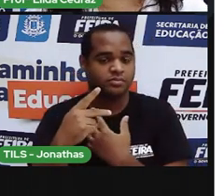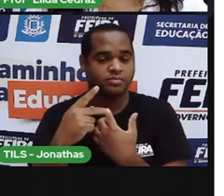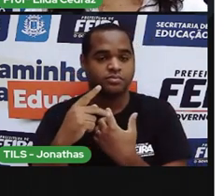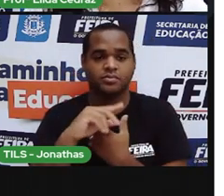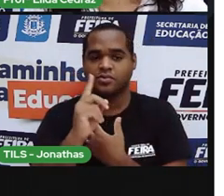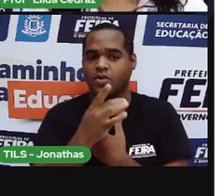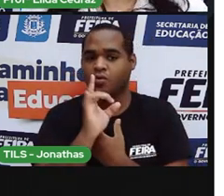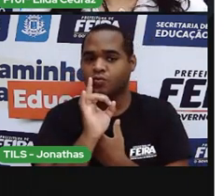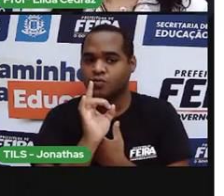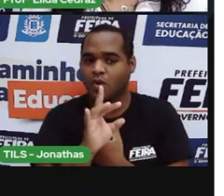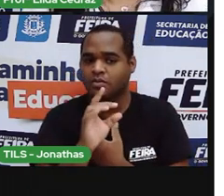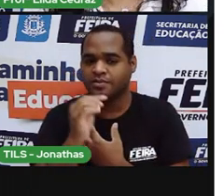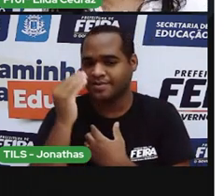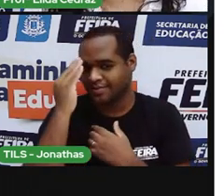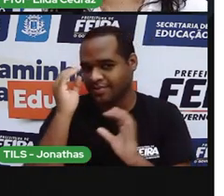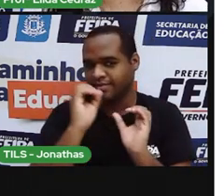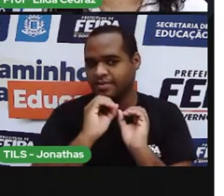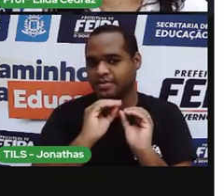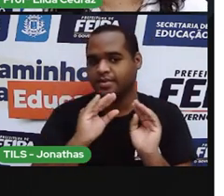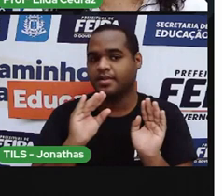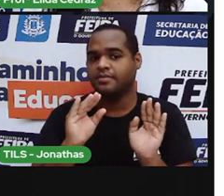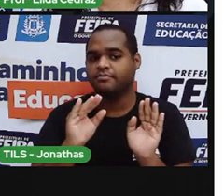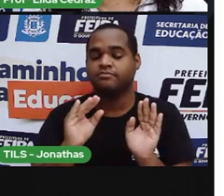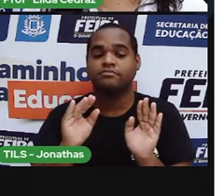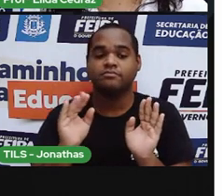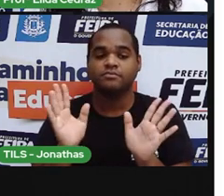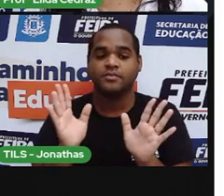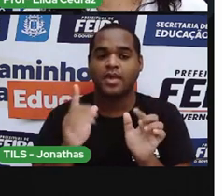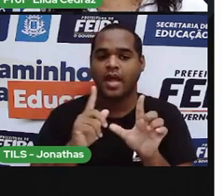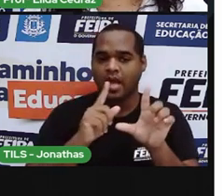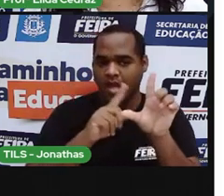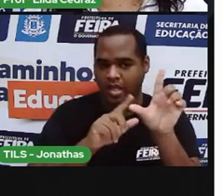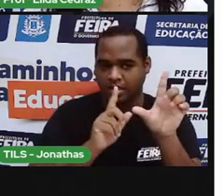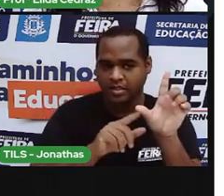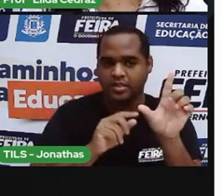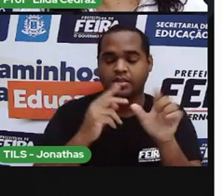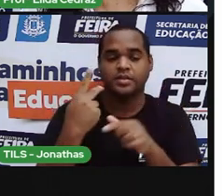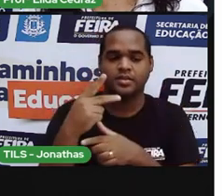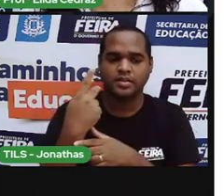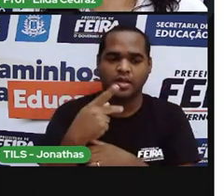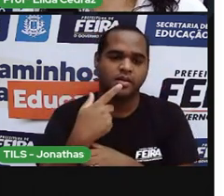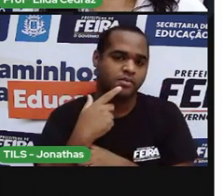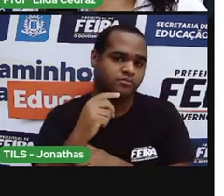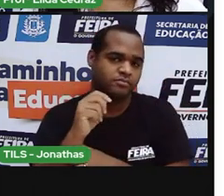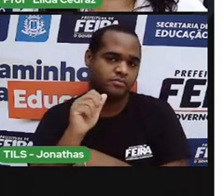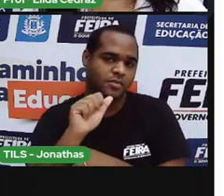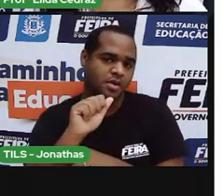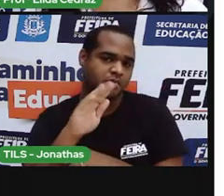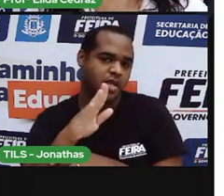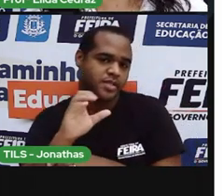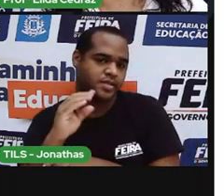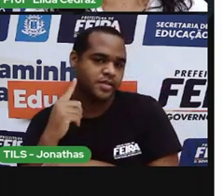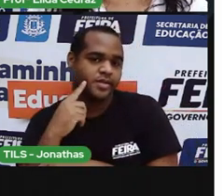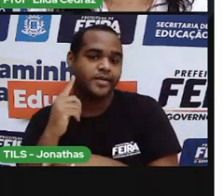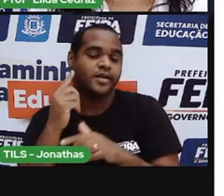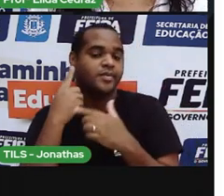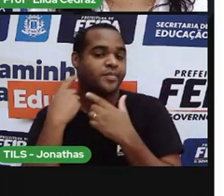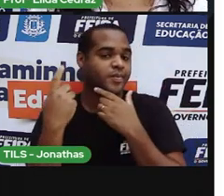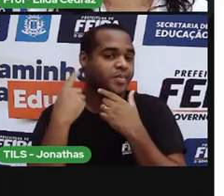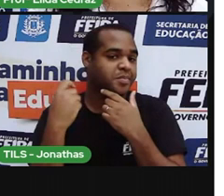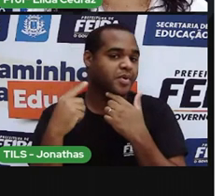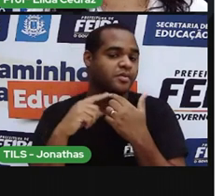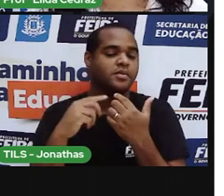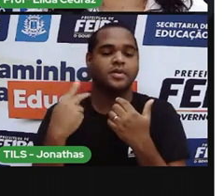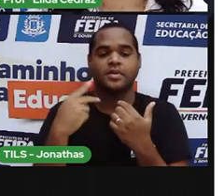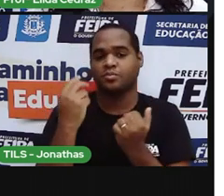vocês entenderem. As letras do alfabeto, elas têm som. As